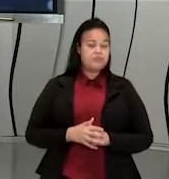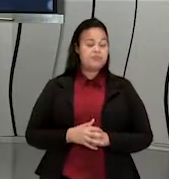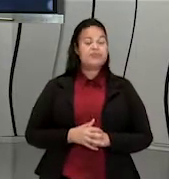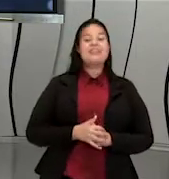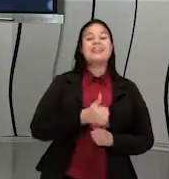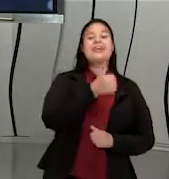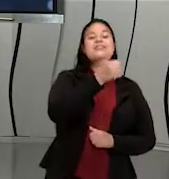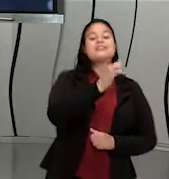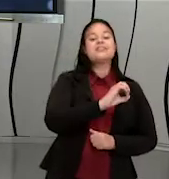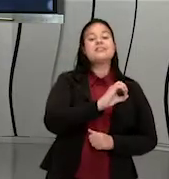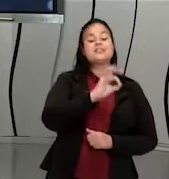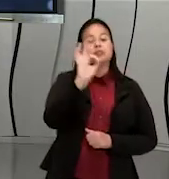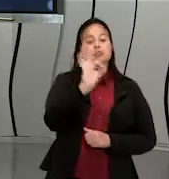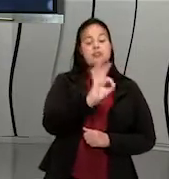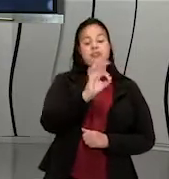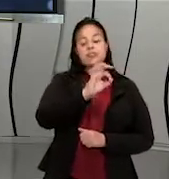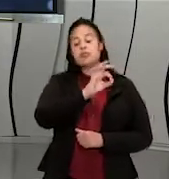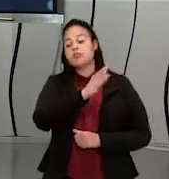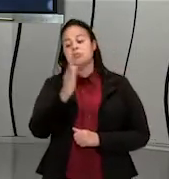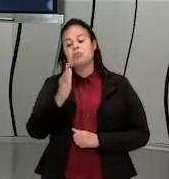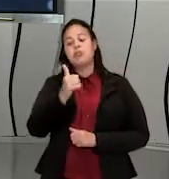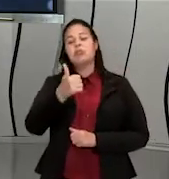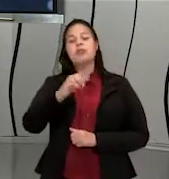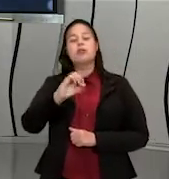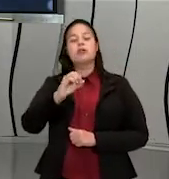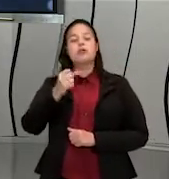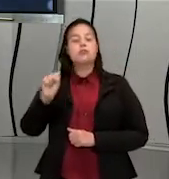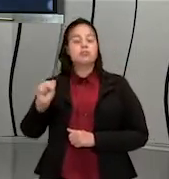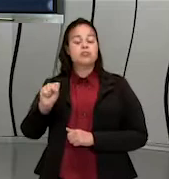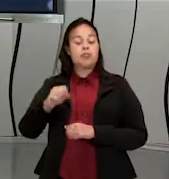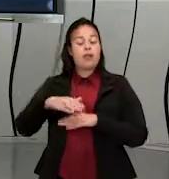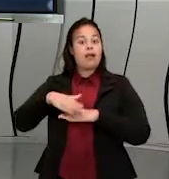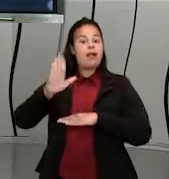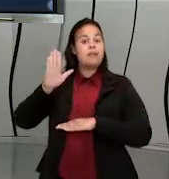10% de 108. Agora ele vai te dar o aumento de 10% de novo.